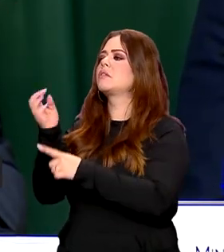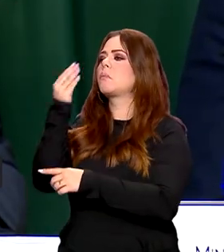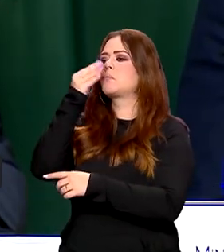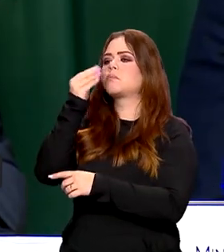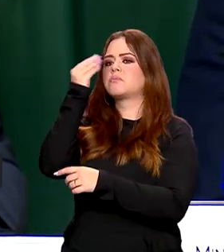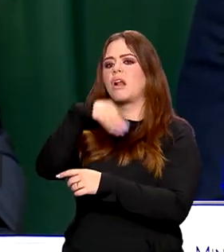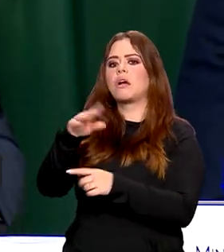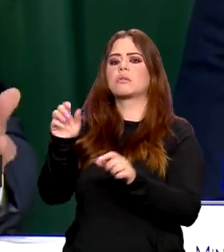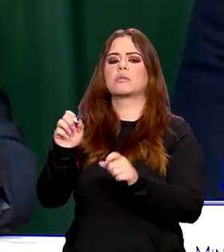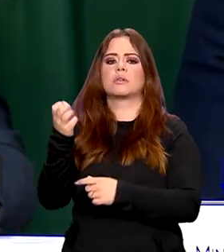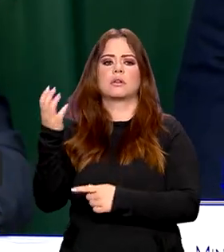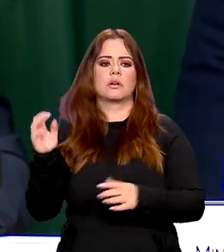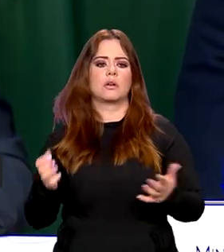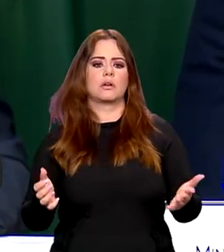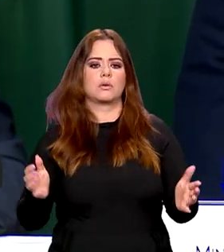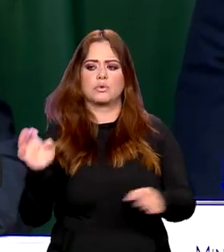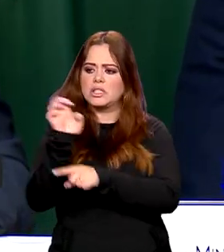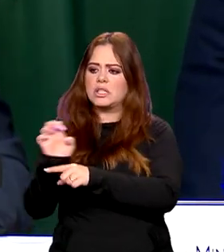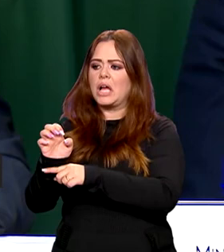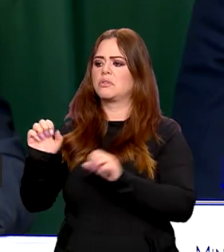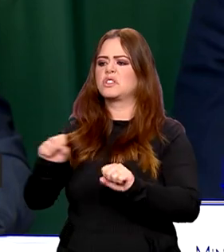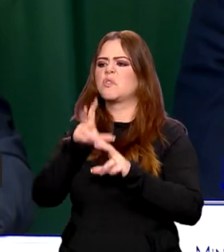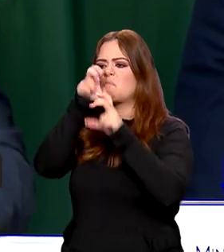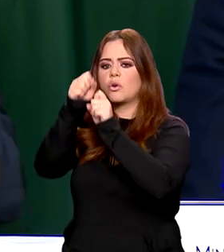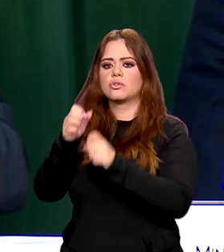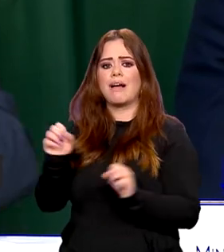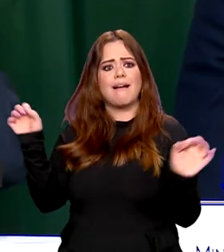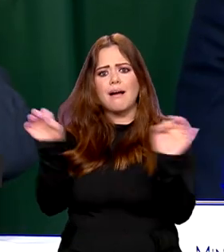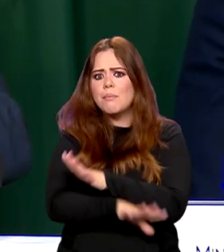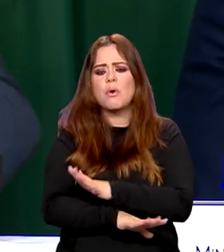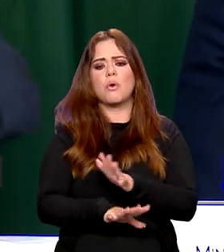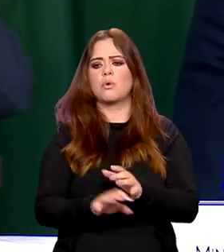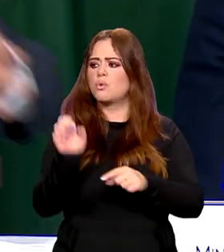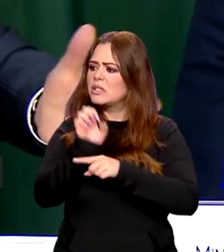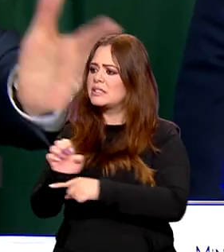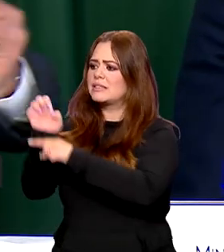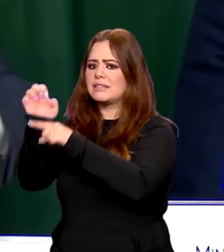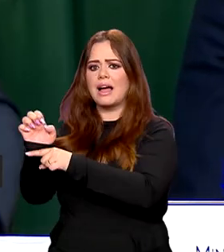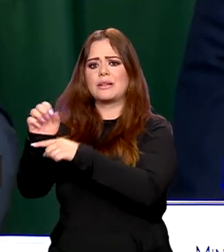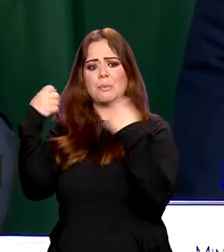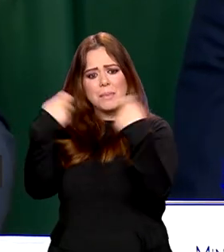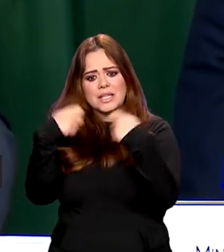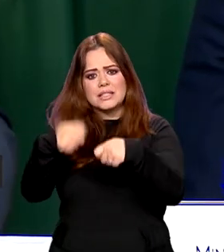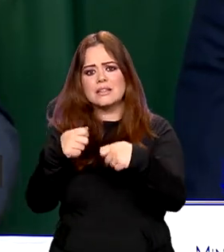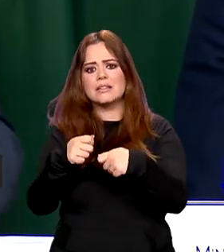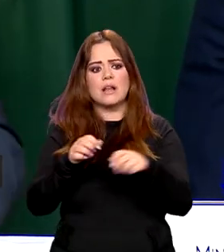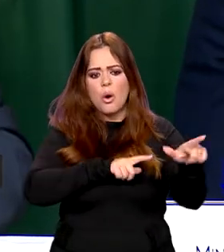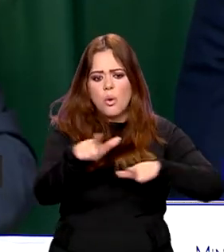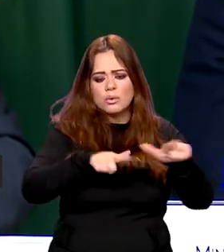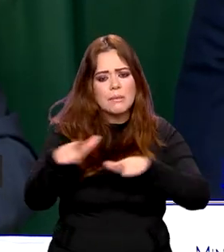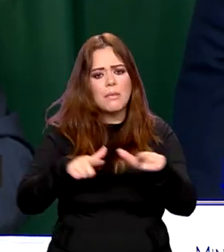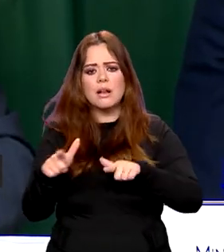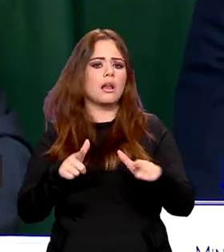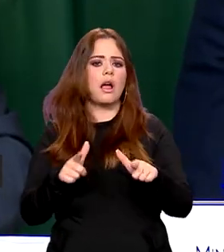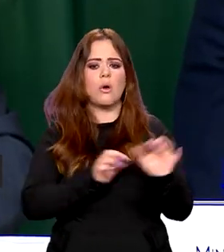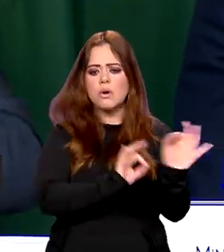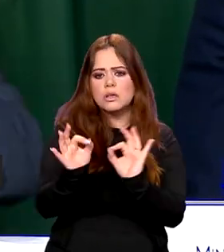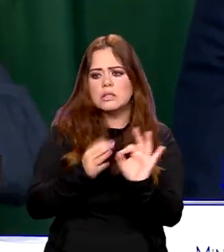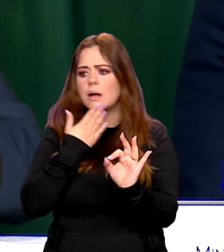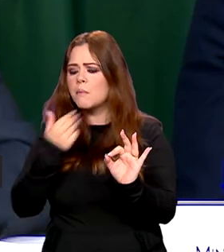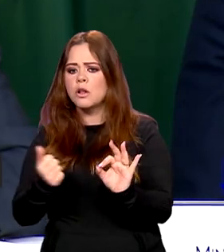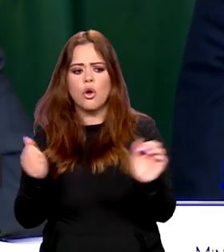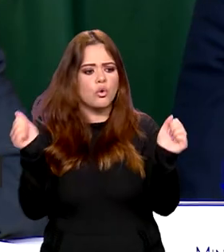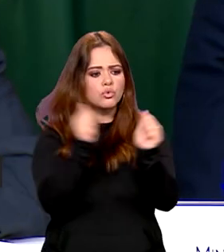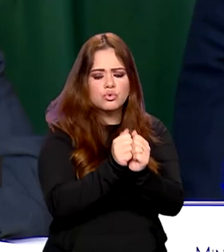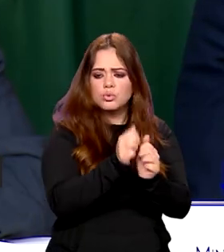fraco. Isso acabou. O Estado tem que ser o Estado necessário. Para quê? Para